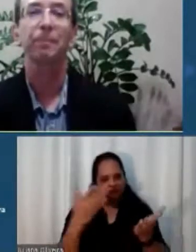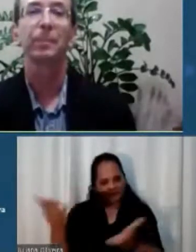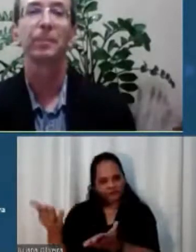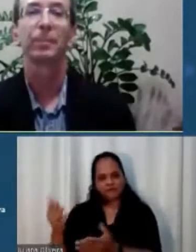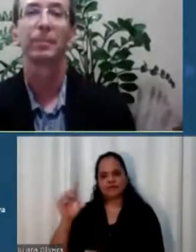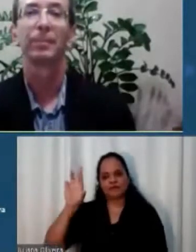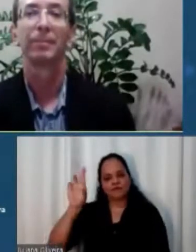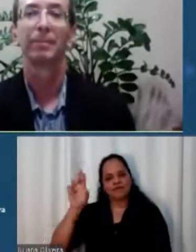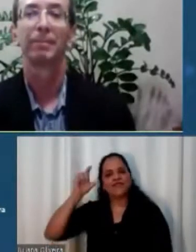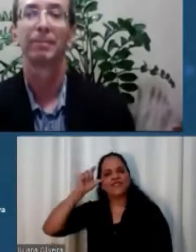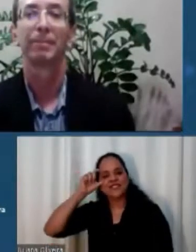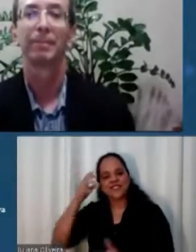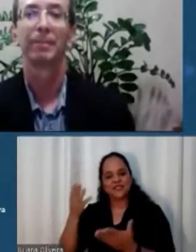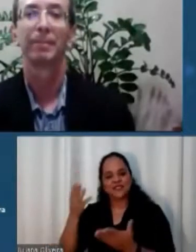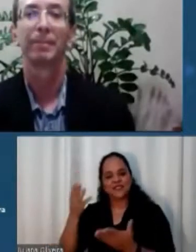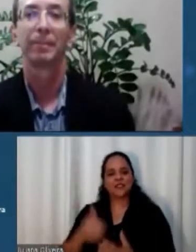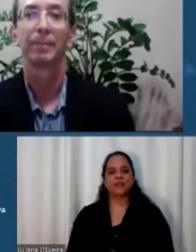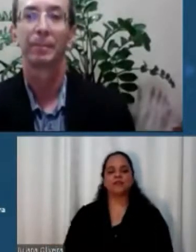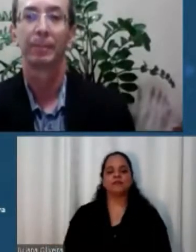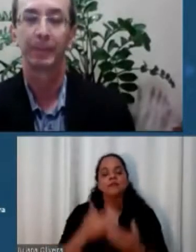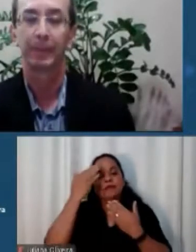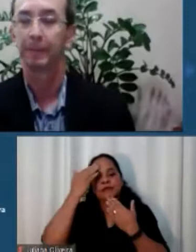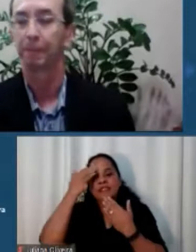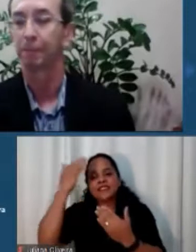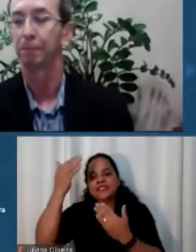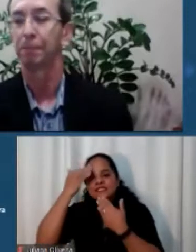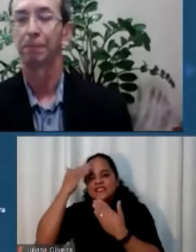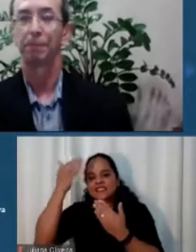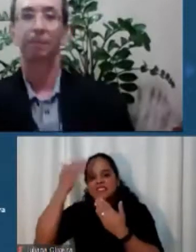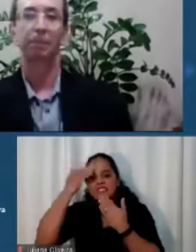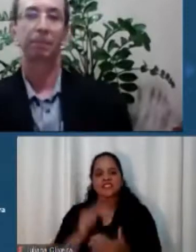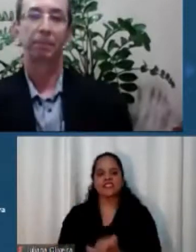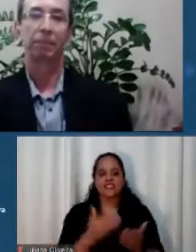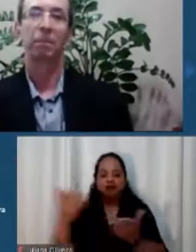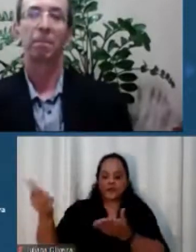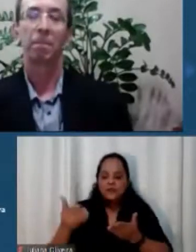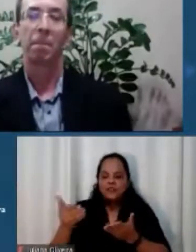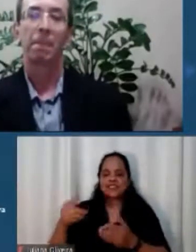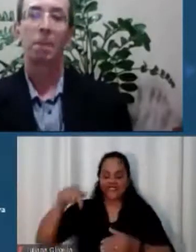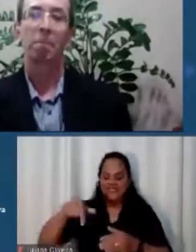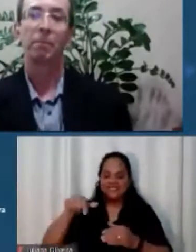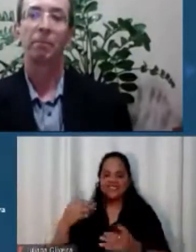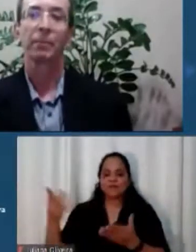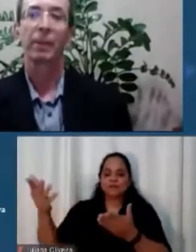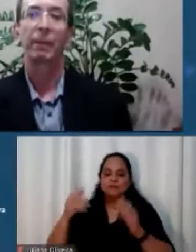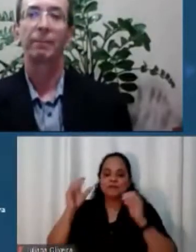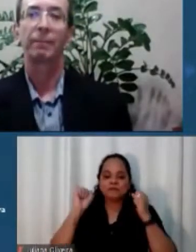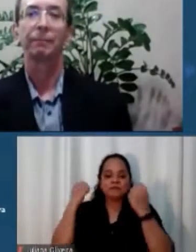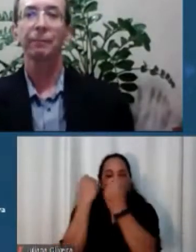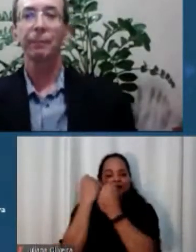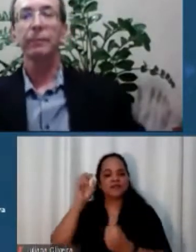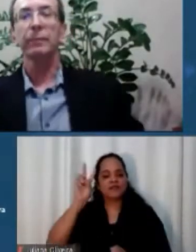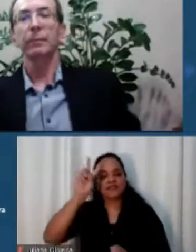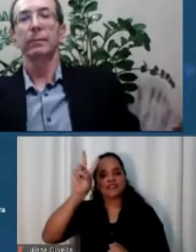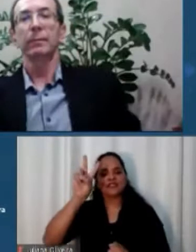Eu quero agradecer o convite para participar desse evento. Certamente é algo que é muito